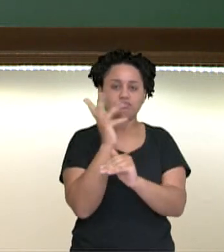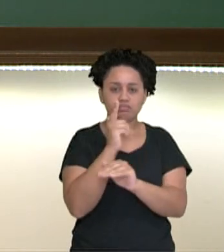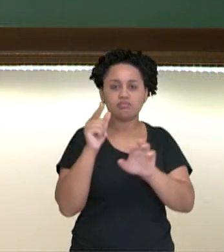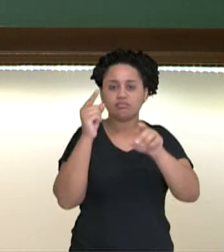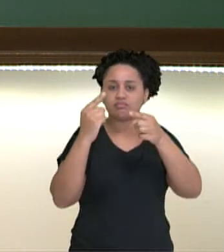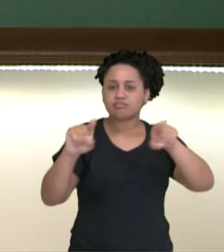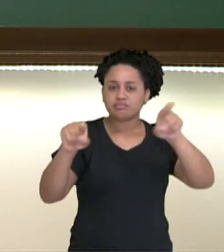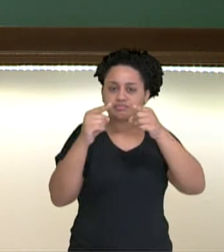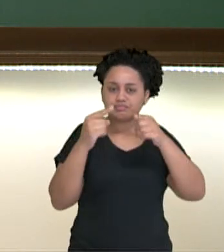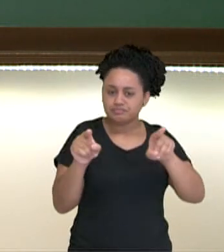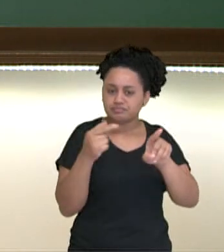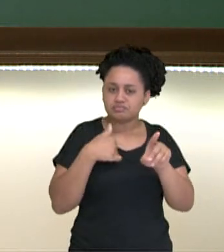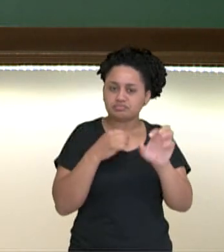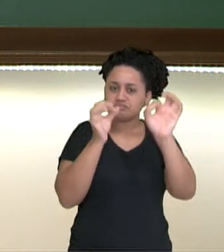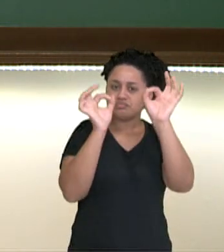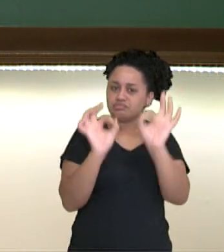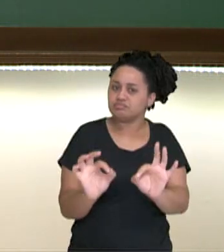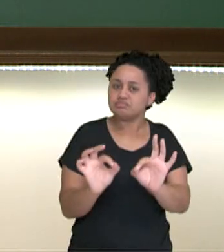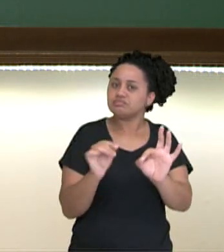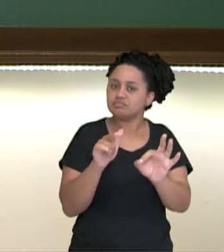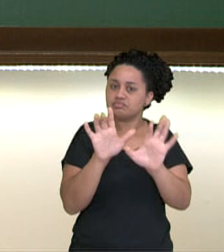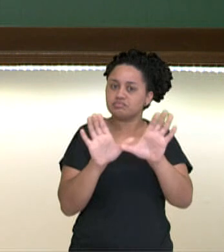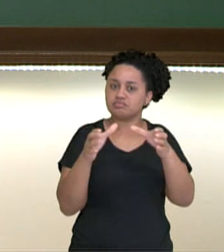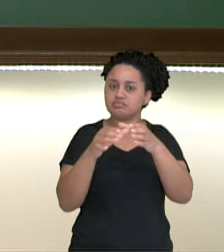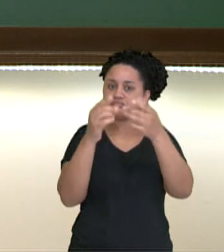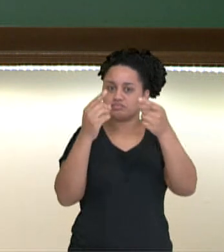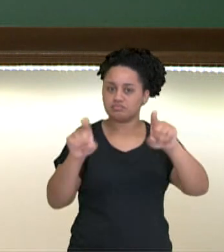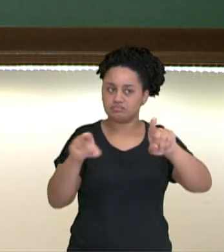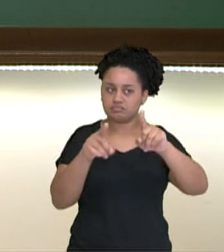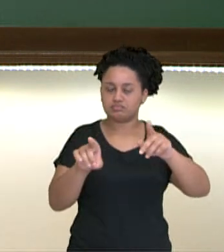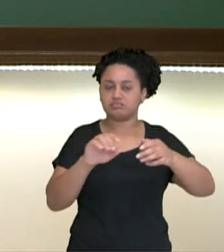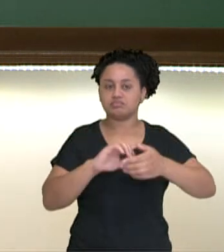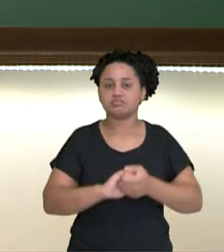da composição na orquestra.